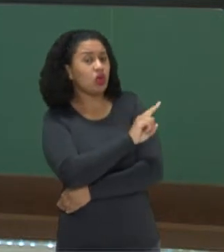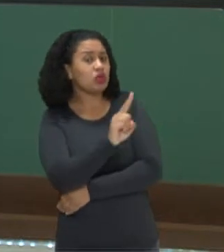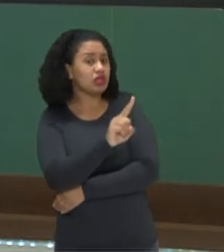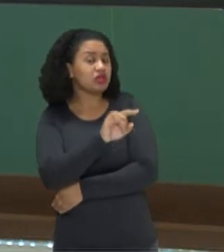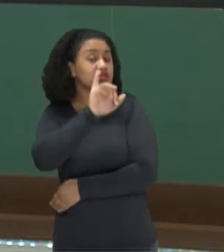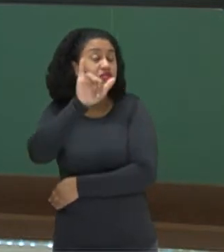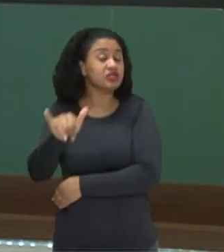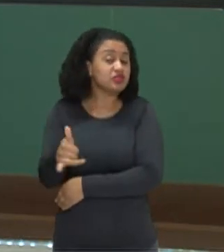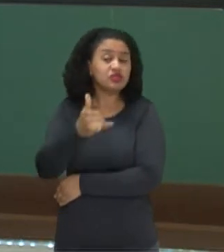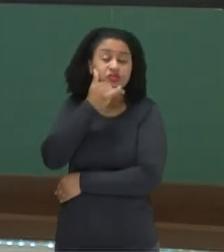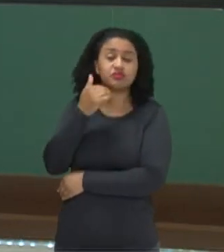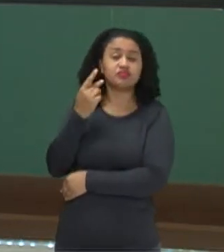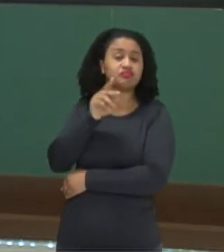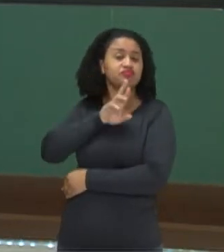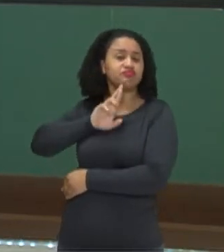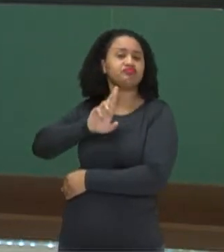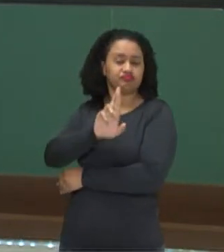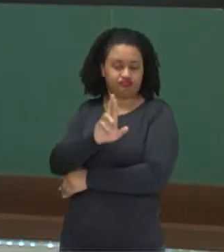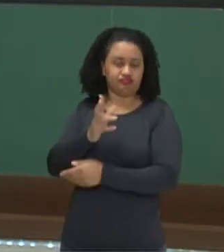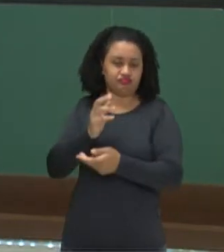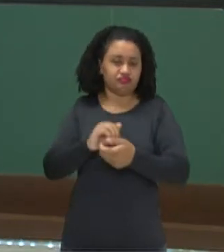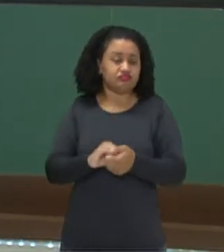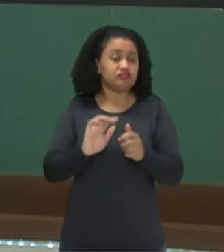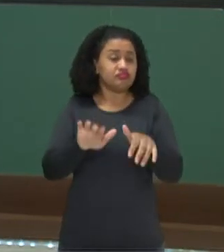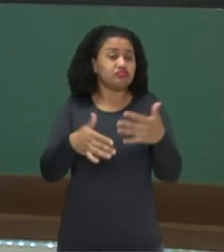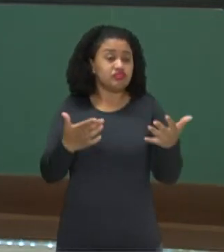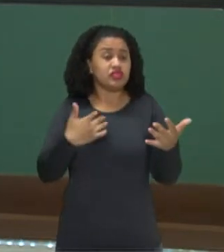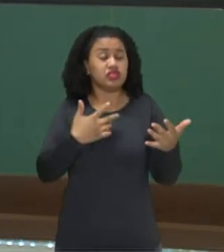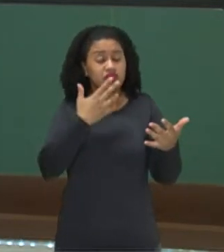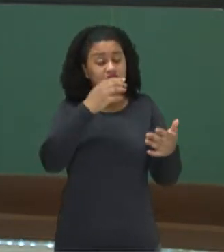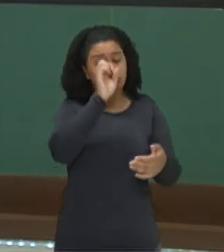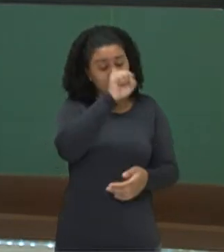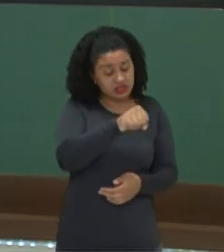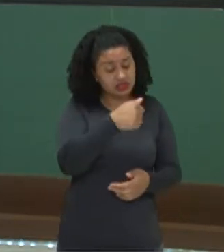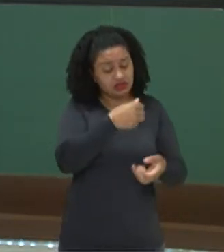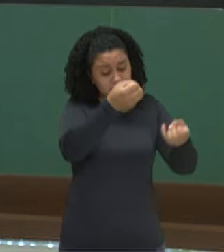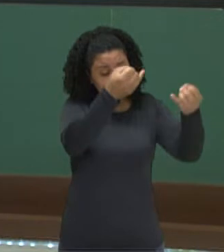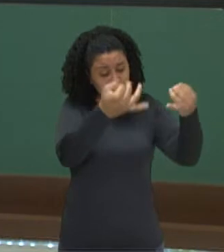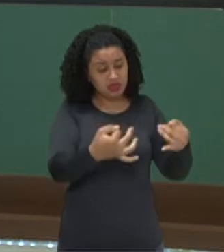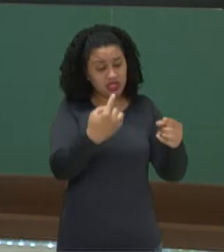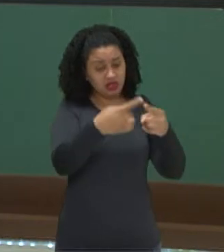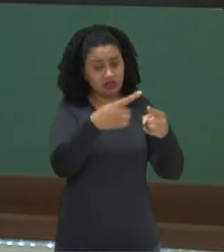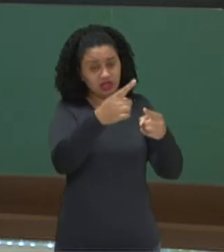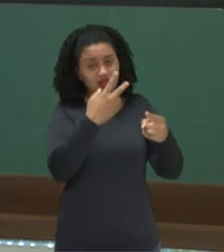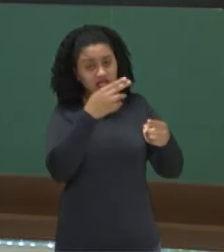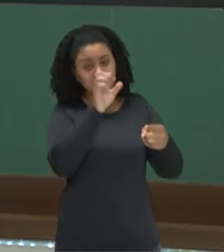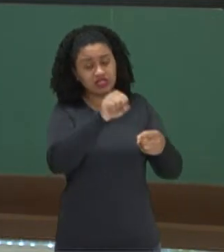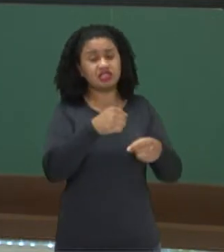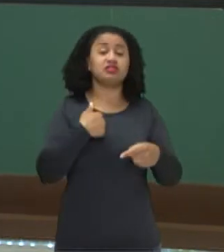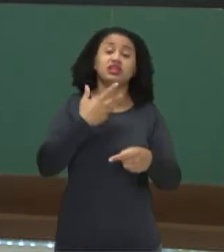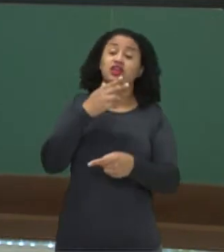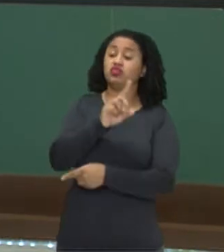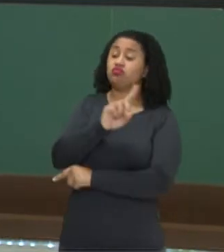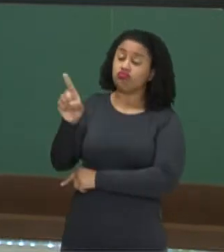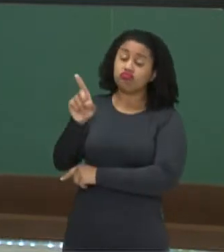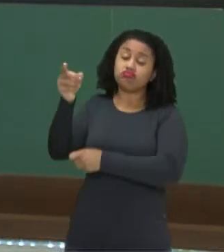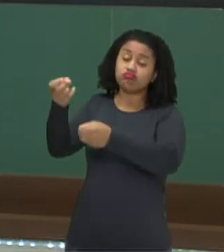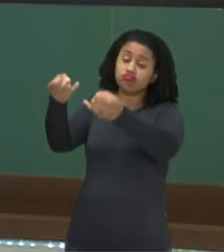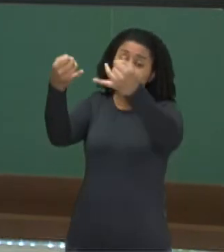não? Justifique sua resposta. Então, se você achar que sim, você vai dizer o porquê. Se você achar